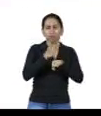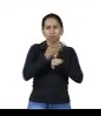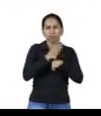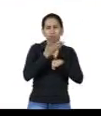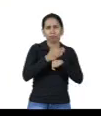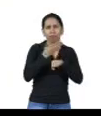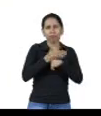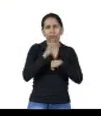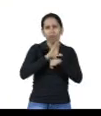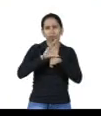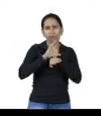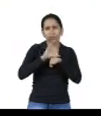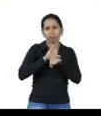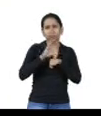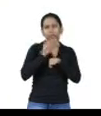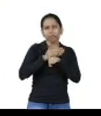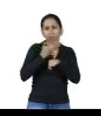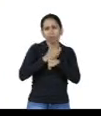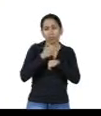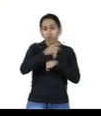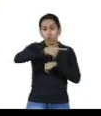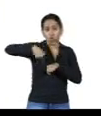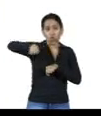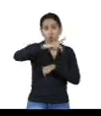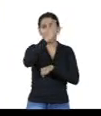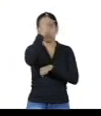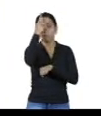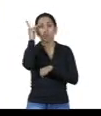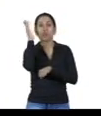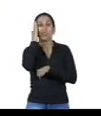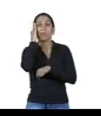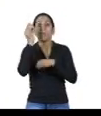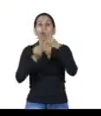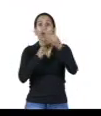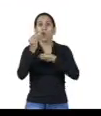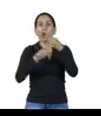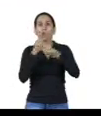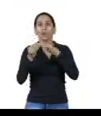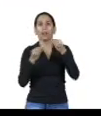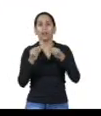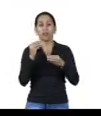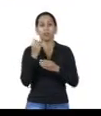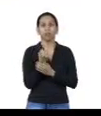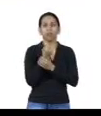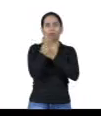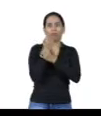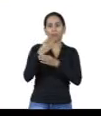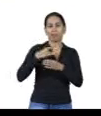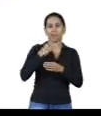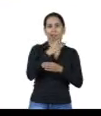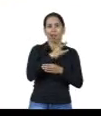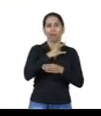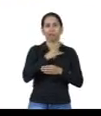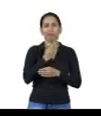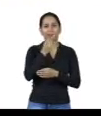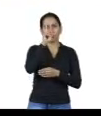para que todos os envolvidos na operação saibam proteger a saúde pessoal e de toda a equipe.